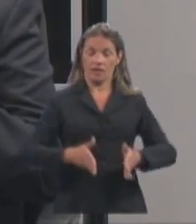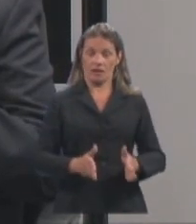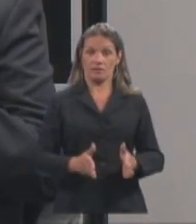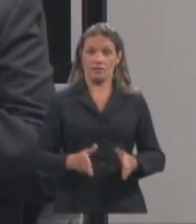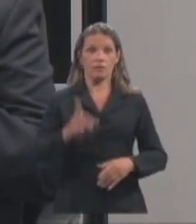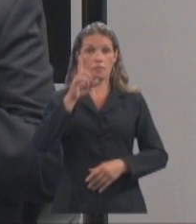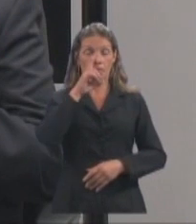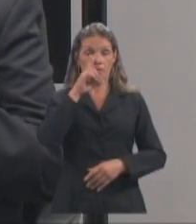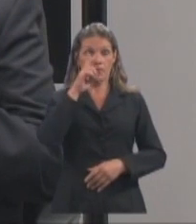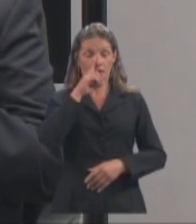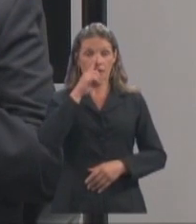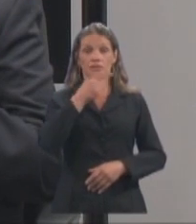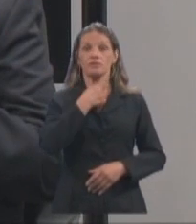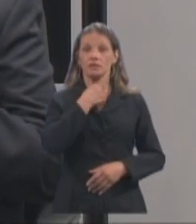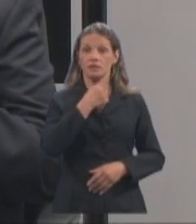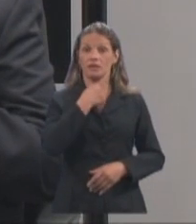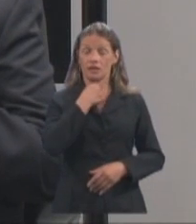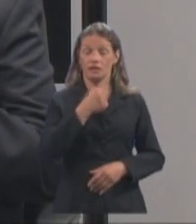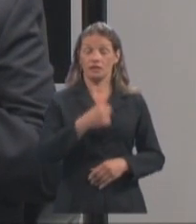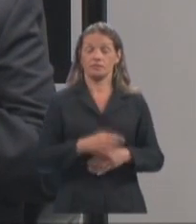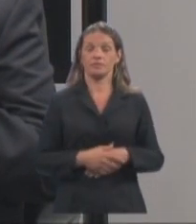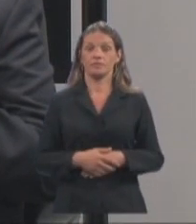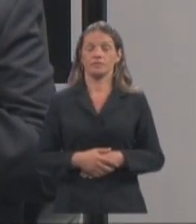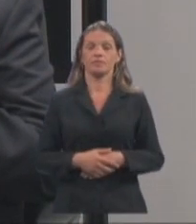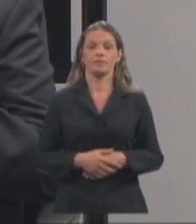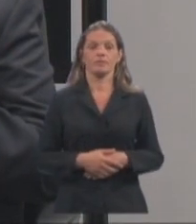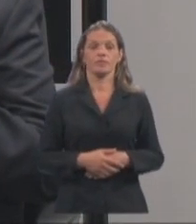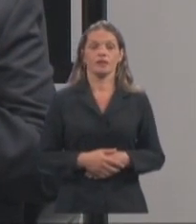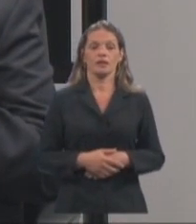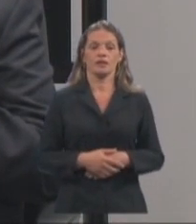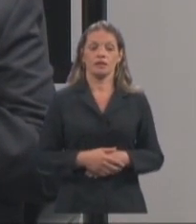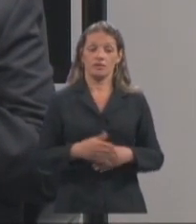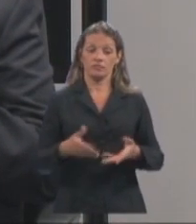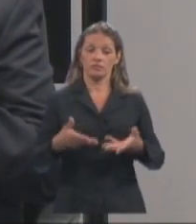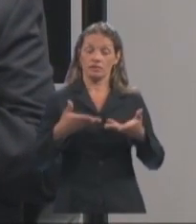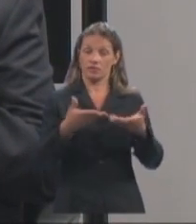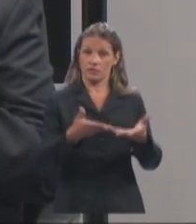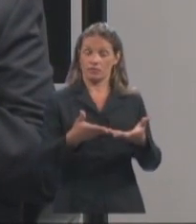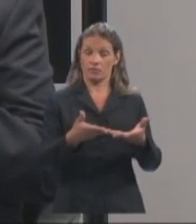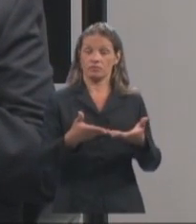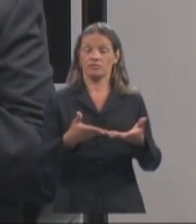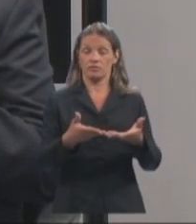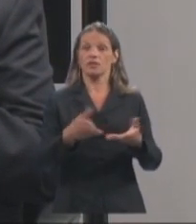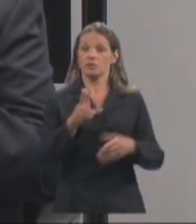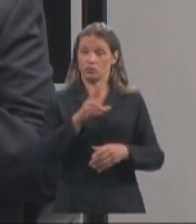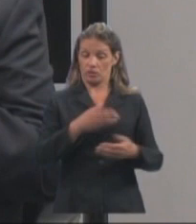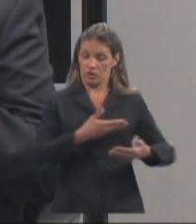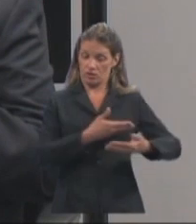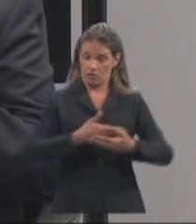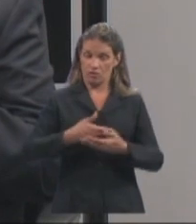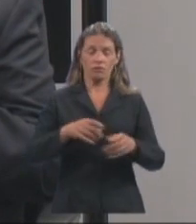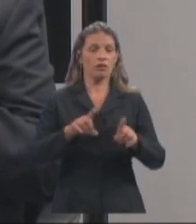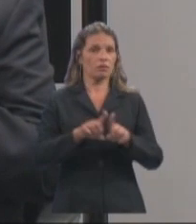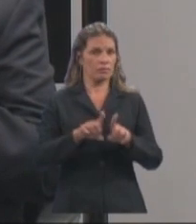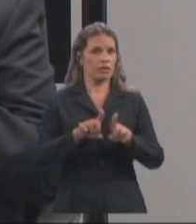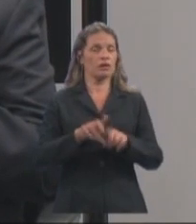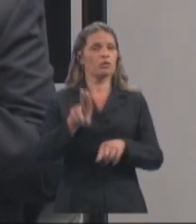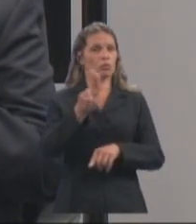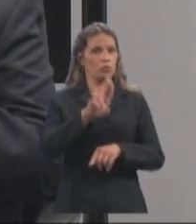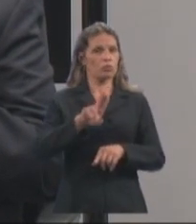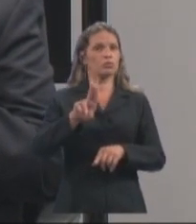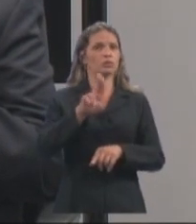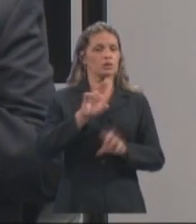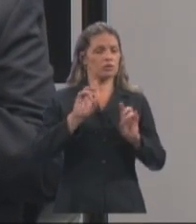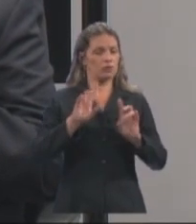pacientes que são usuárias de craque então eles recebem a droga através da placenta da mãe E aí